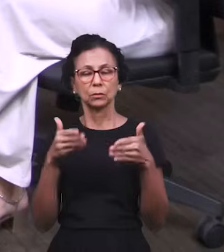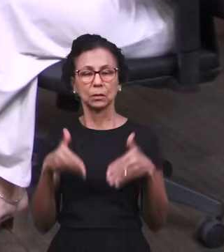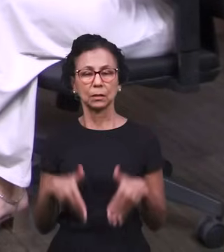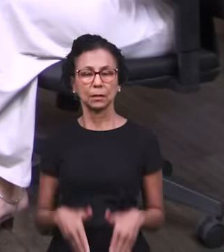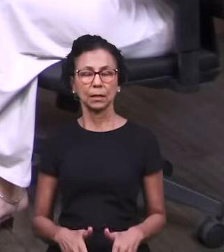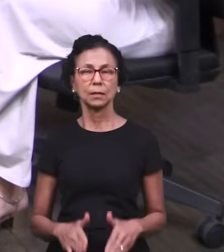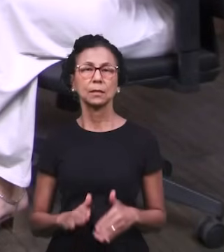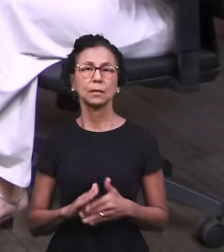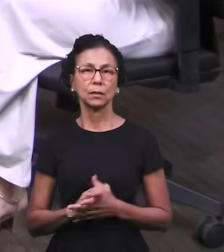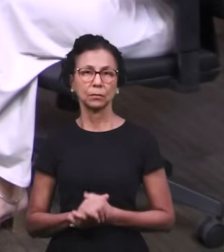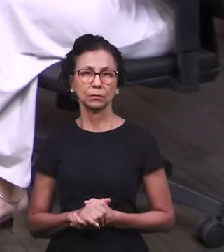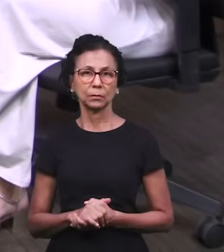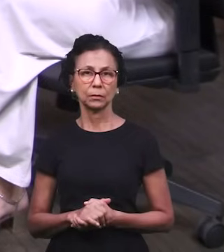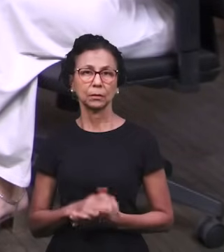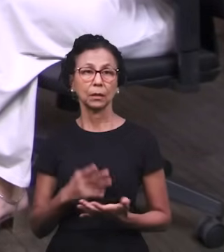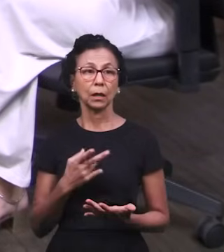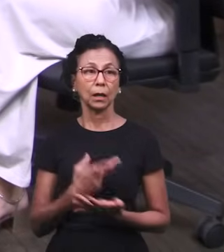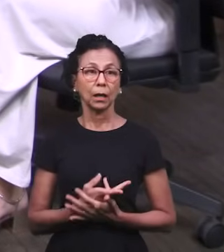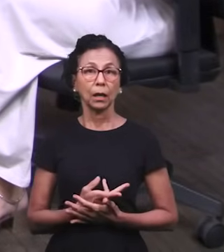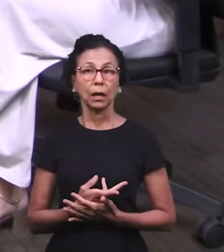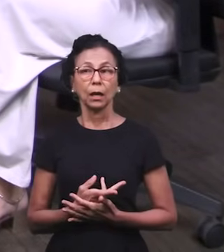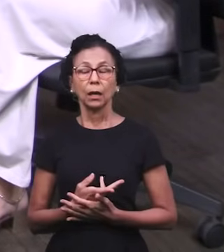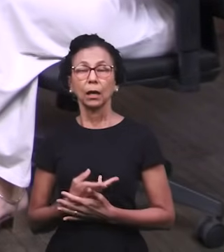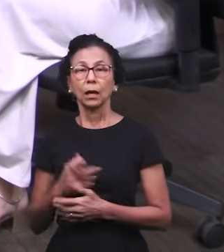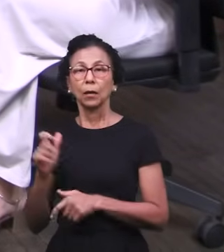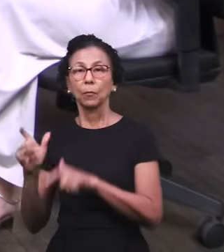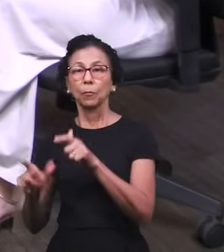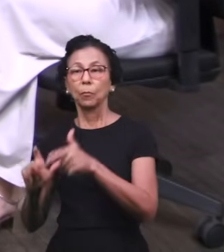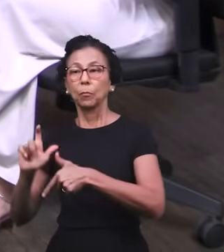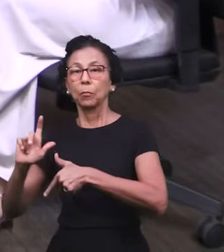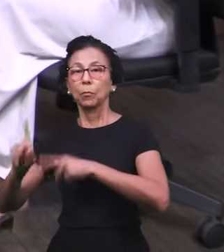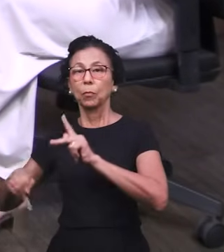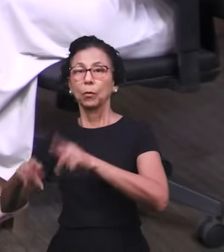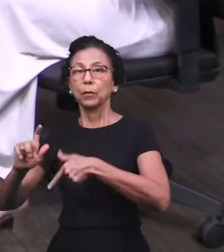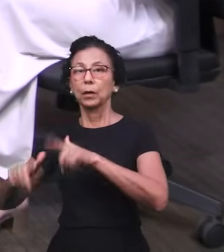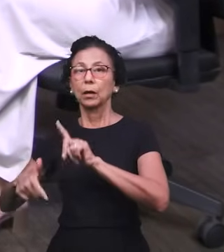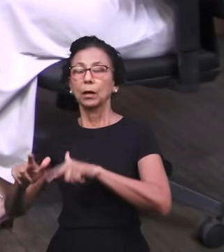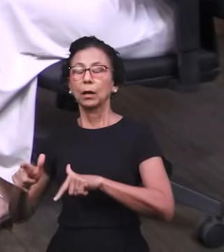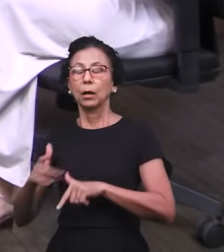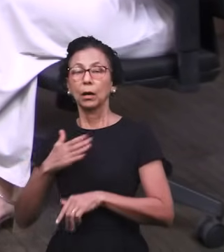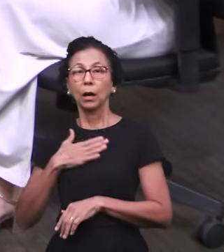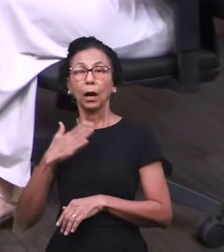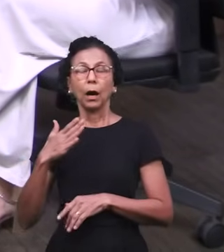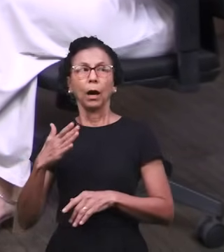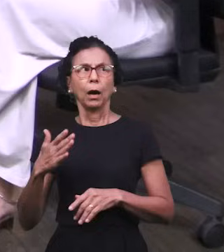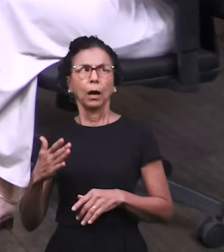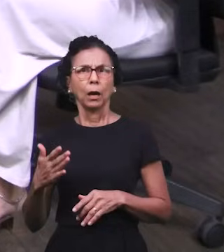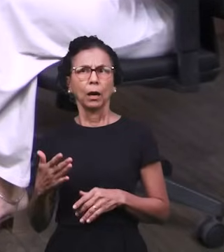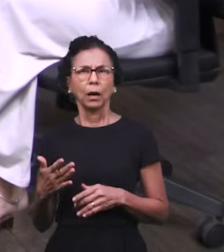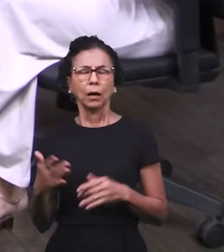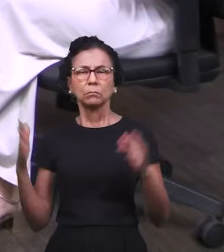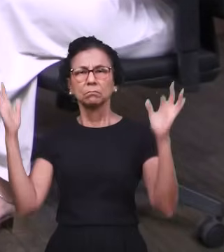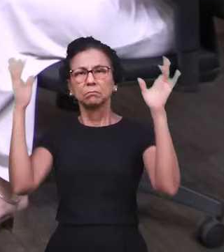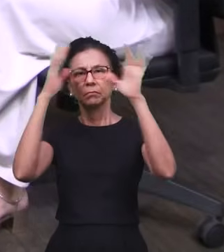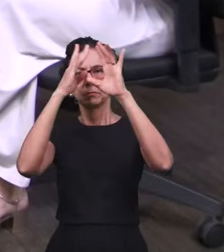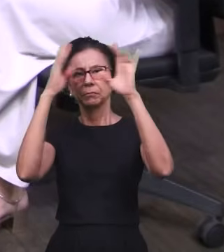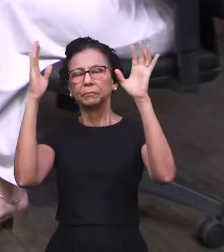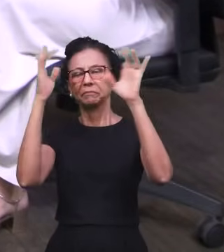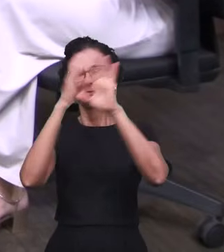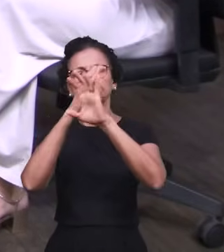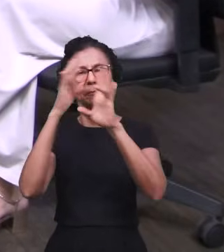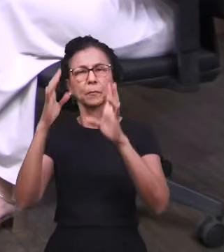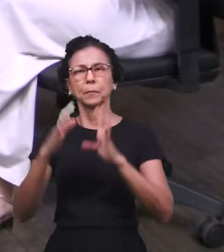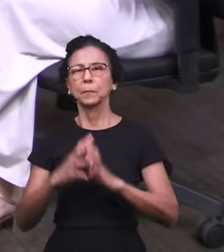não estava atento para que ele acontecesse. E ele aconteceu, né?